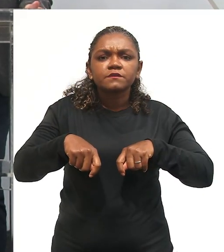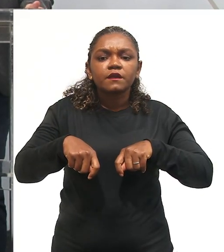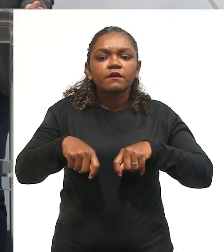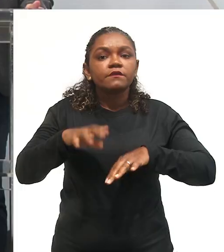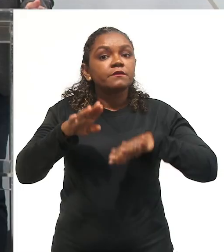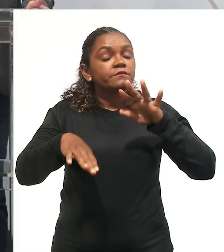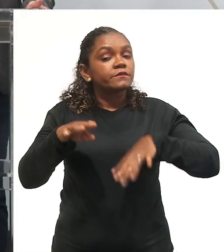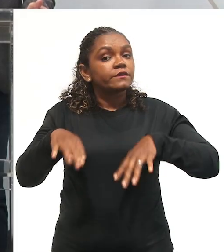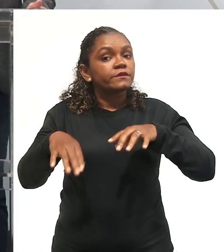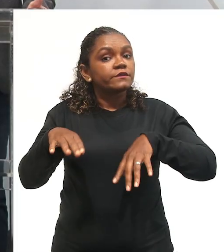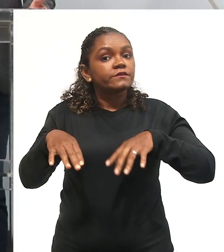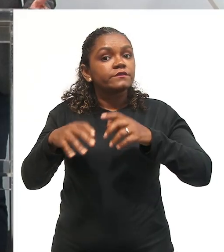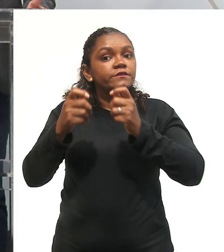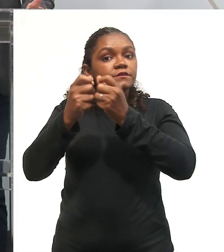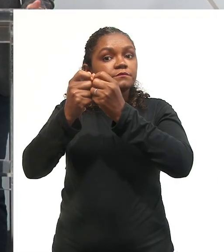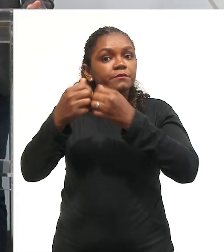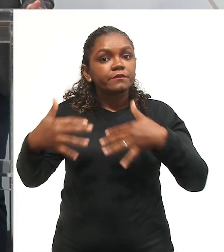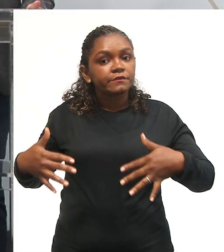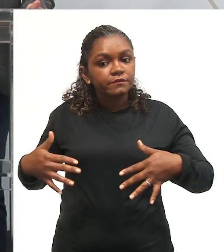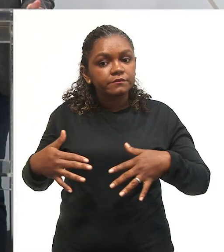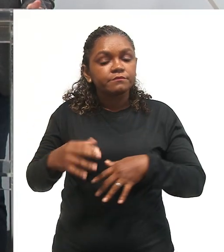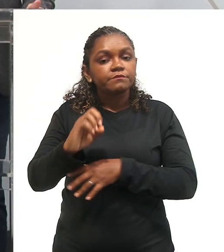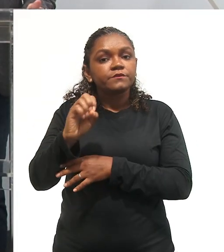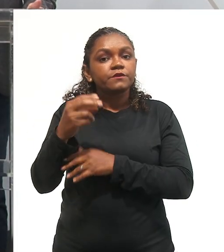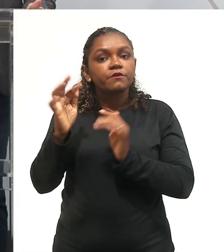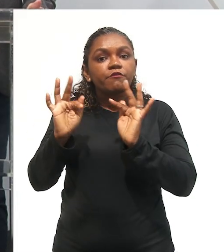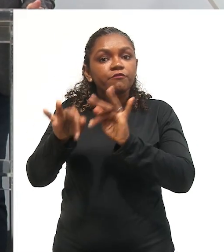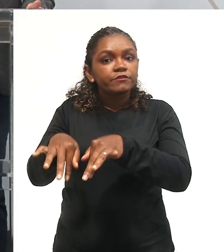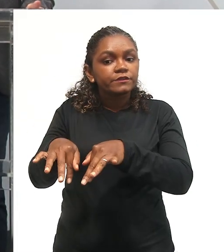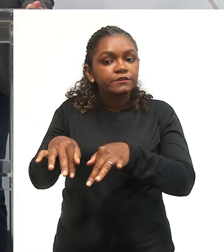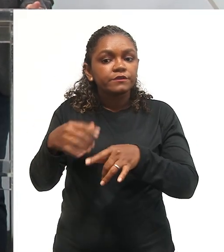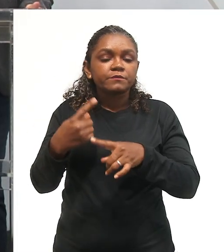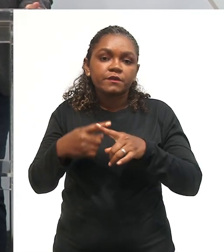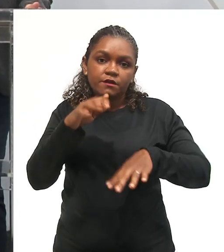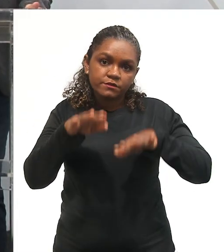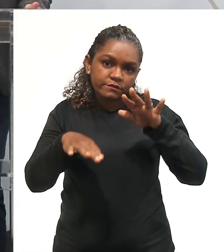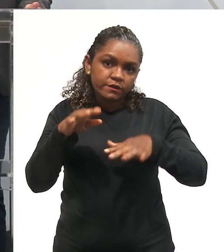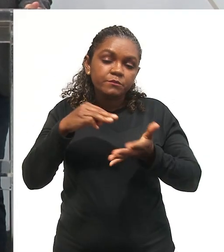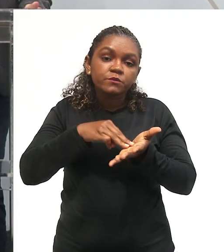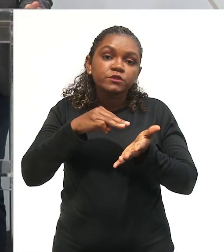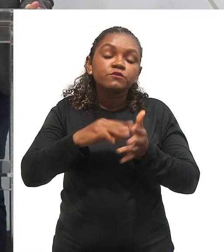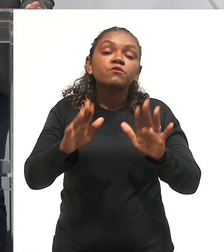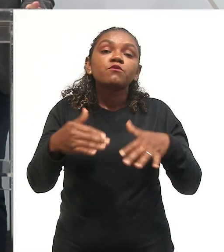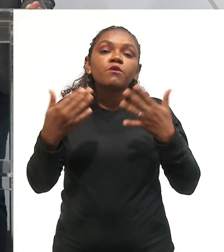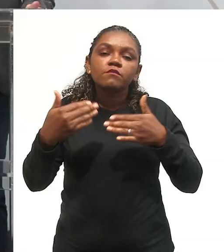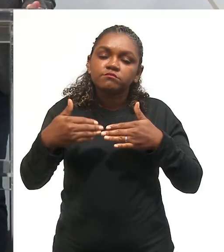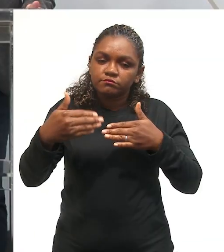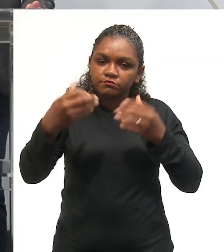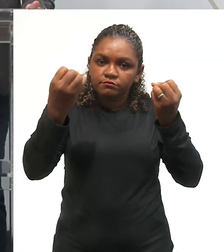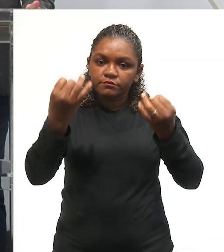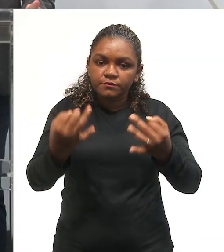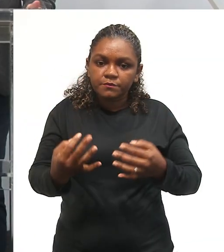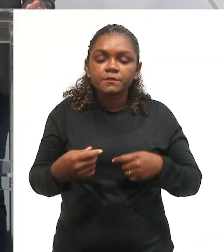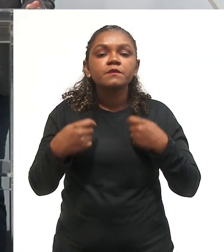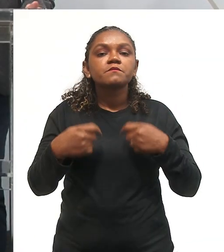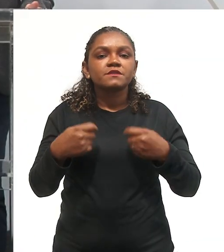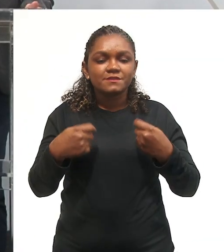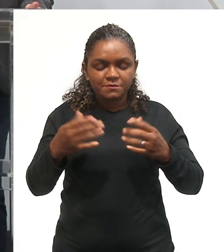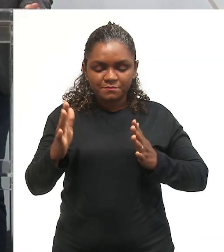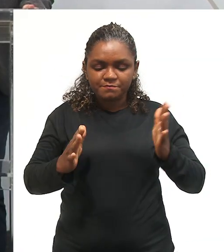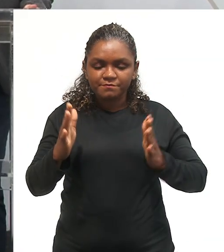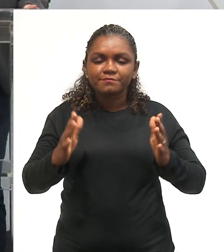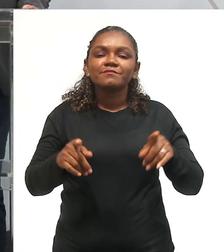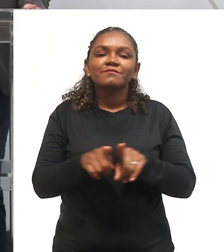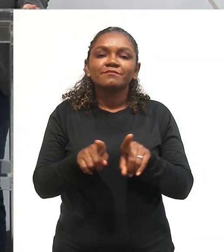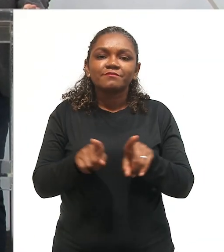extinção. Quando essa empresa chega ao fim, por algum dos motivos que nós vamos ver a seguir, ela precisa passar por um processo.